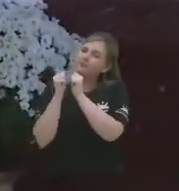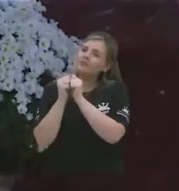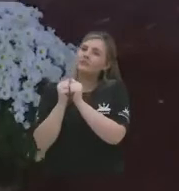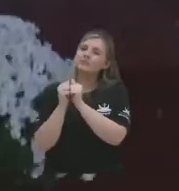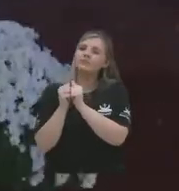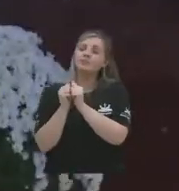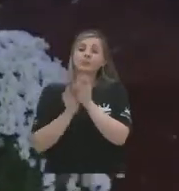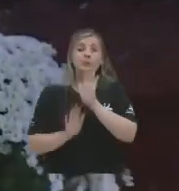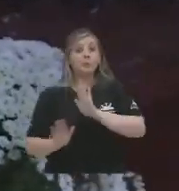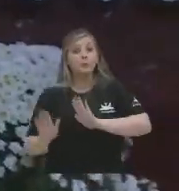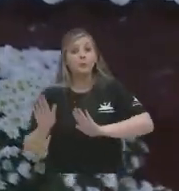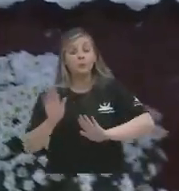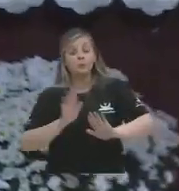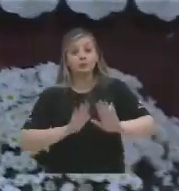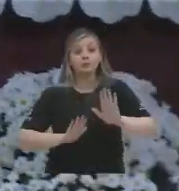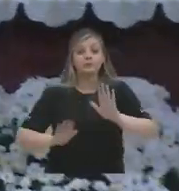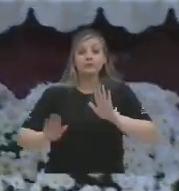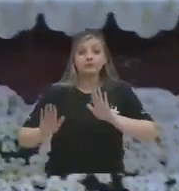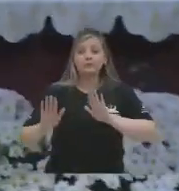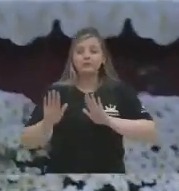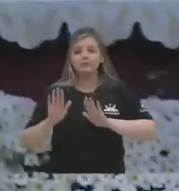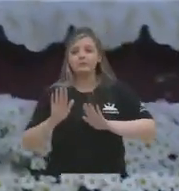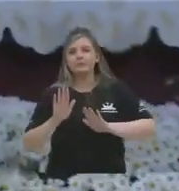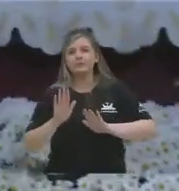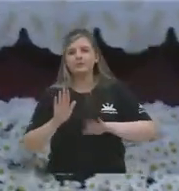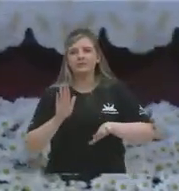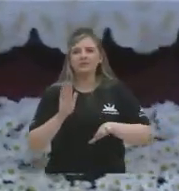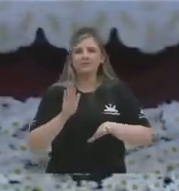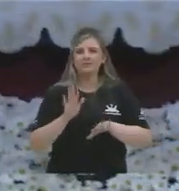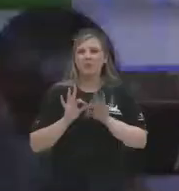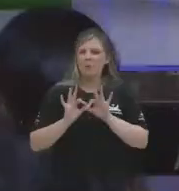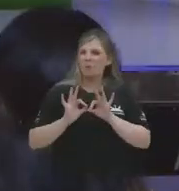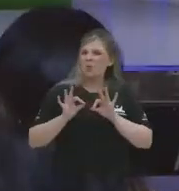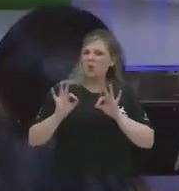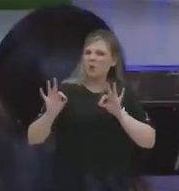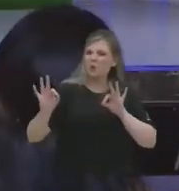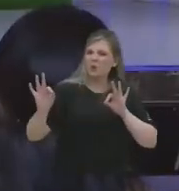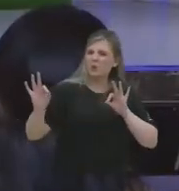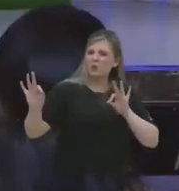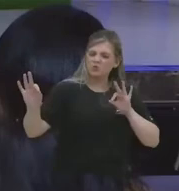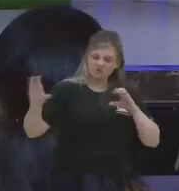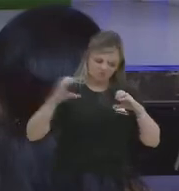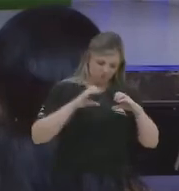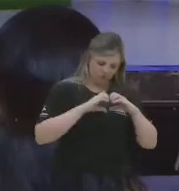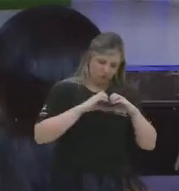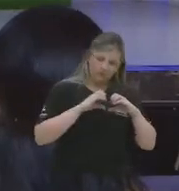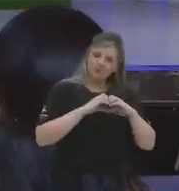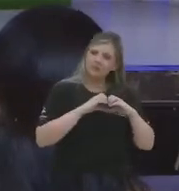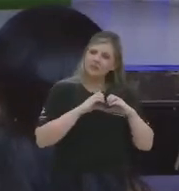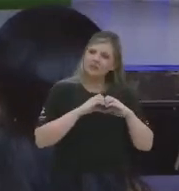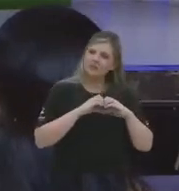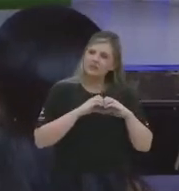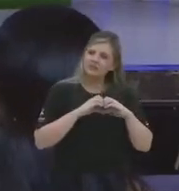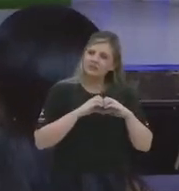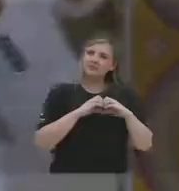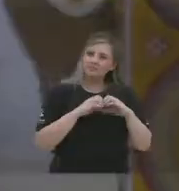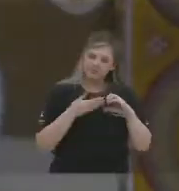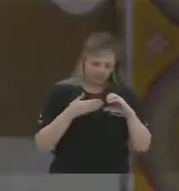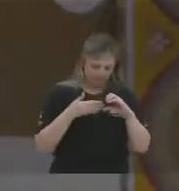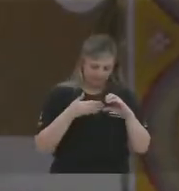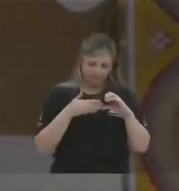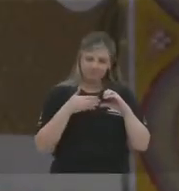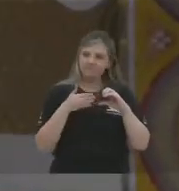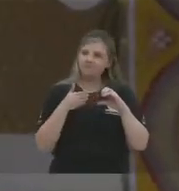mesmo o mais distante coração se abrindo a